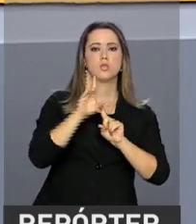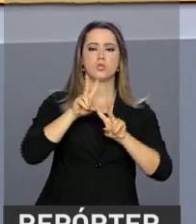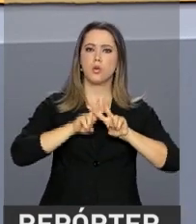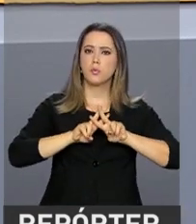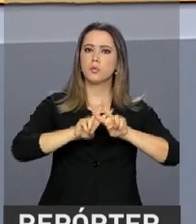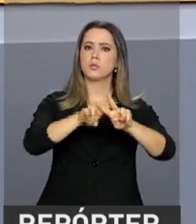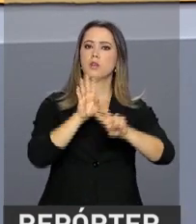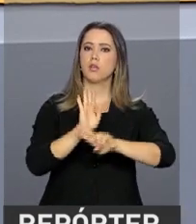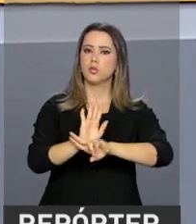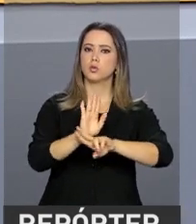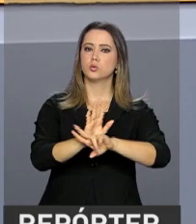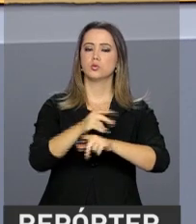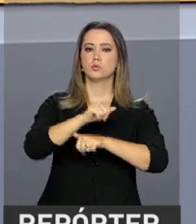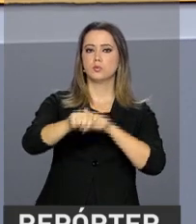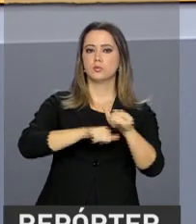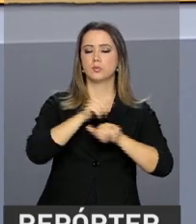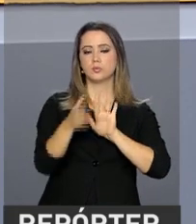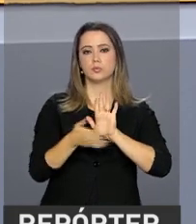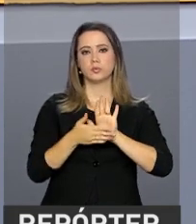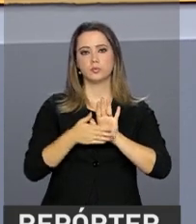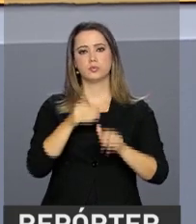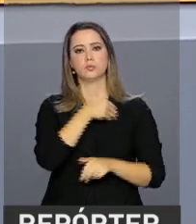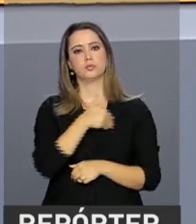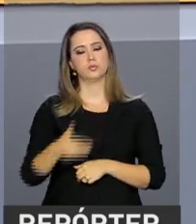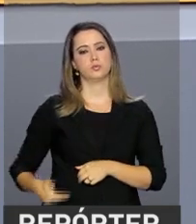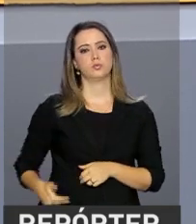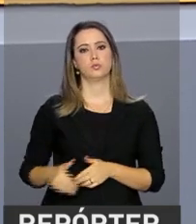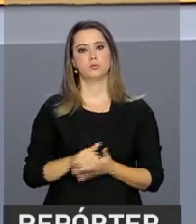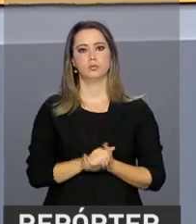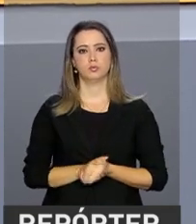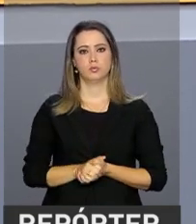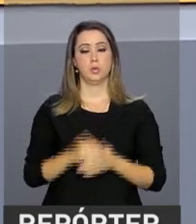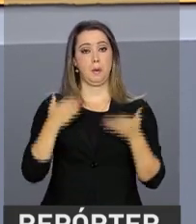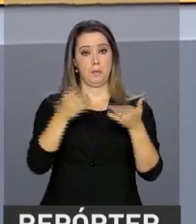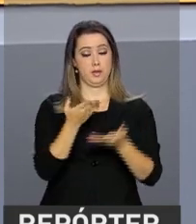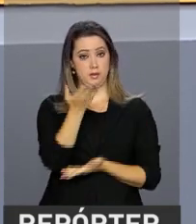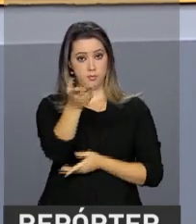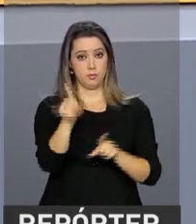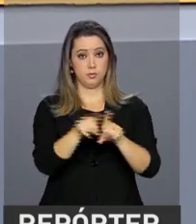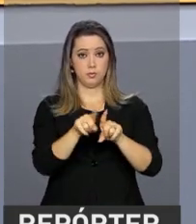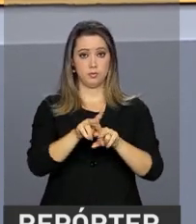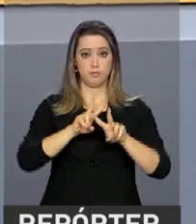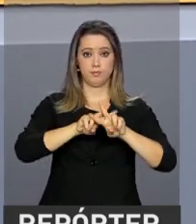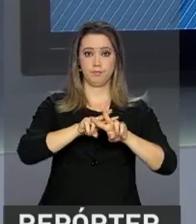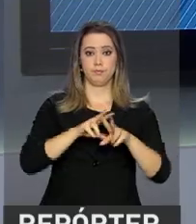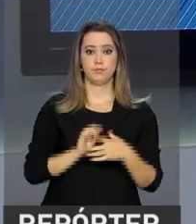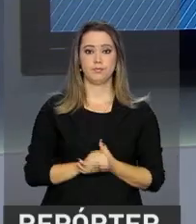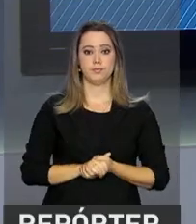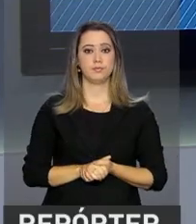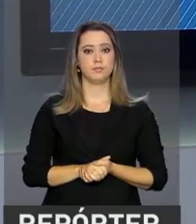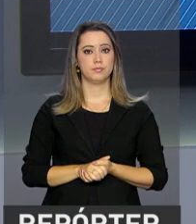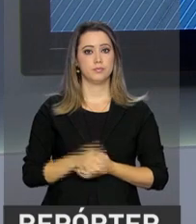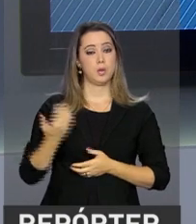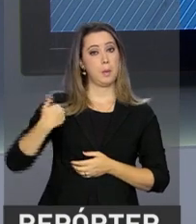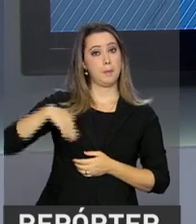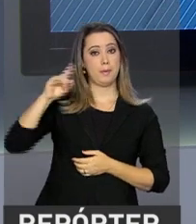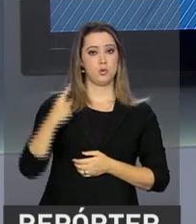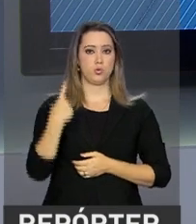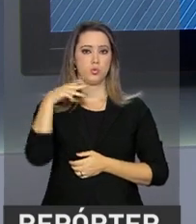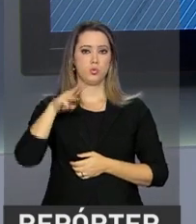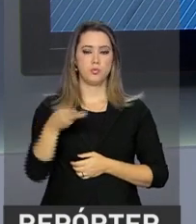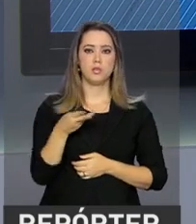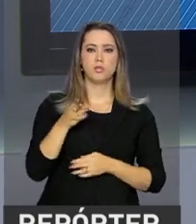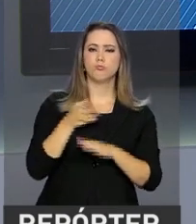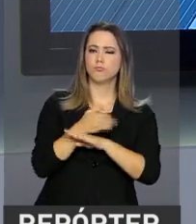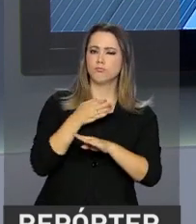demonstraram apoio às mudanças propostas pelo governo do brasil participe você também com mais de 1 milhão de acessos